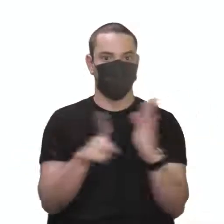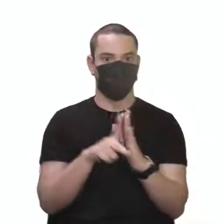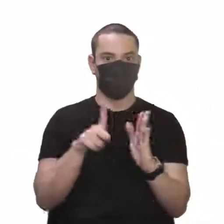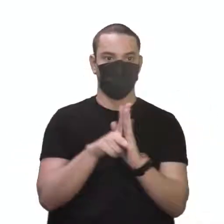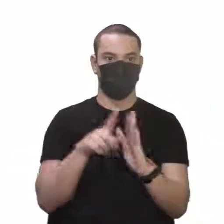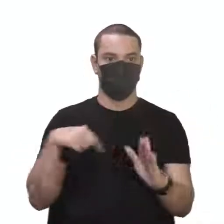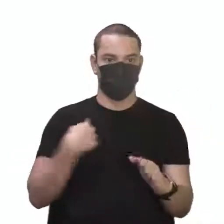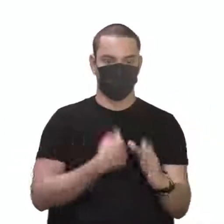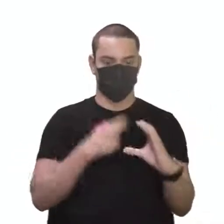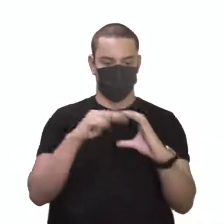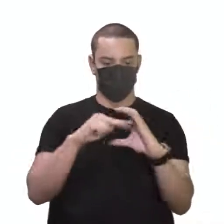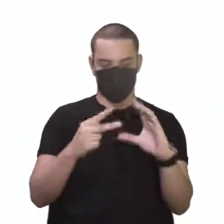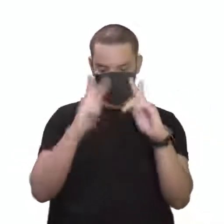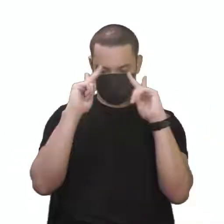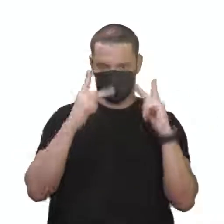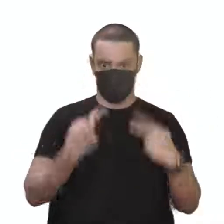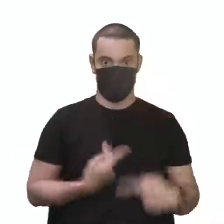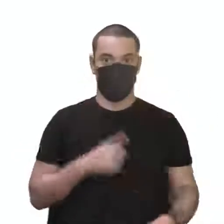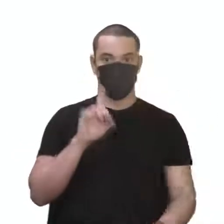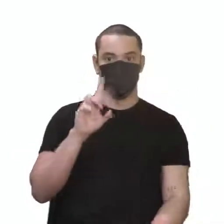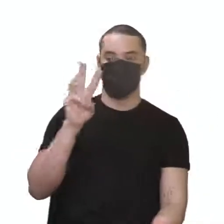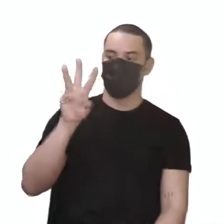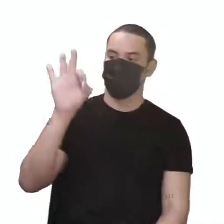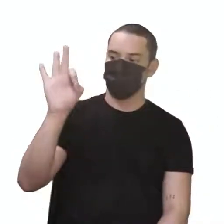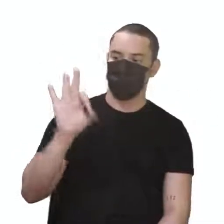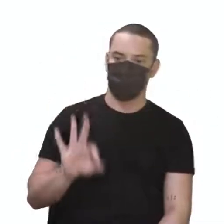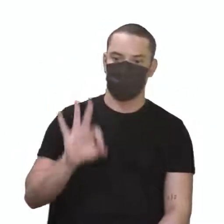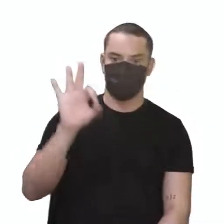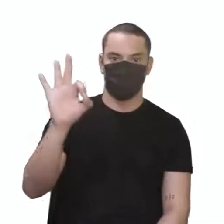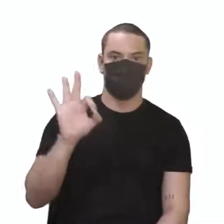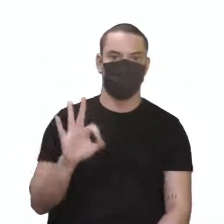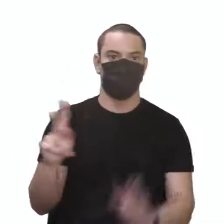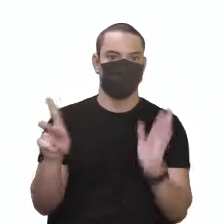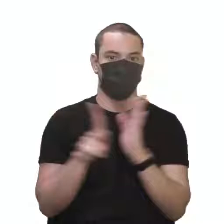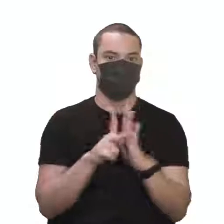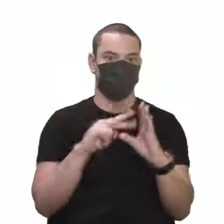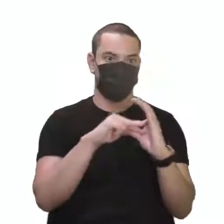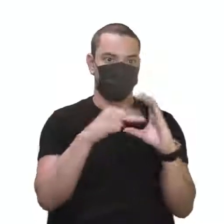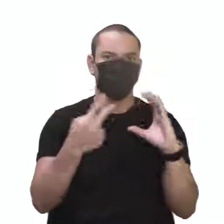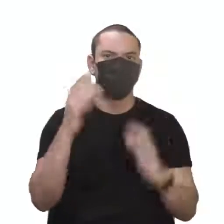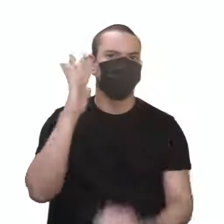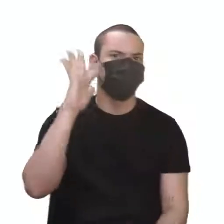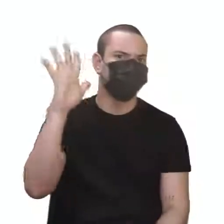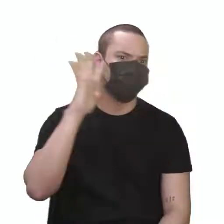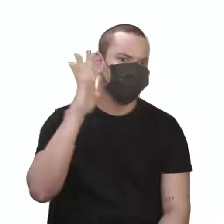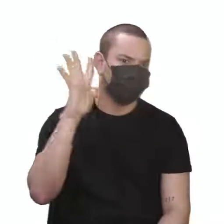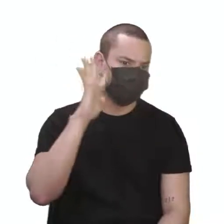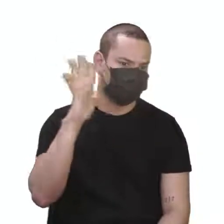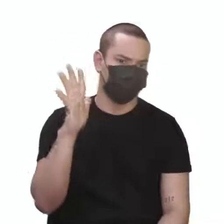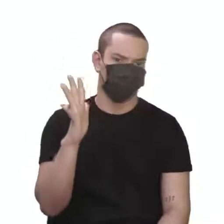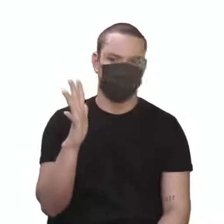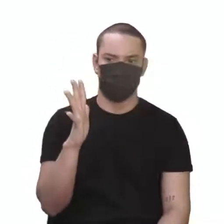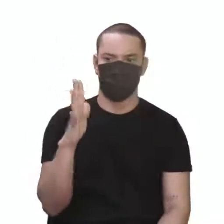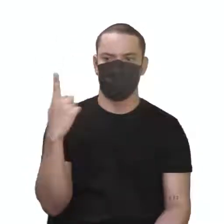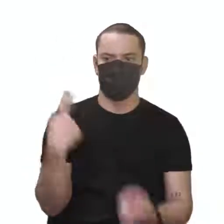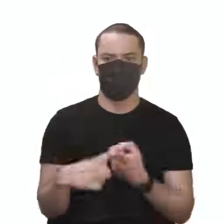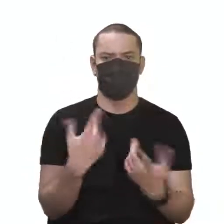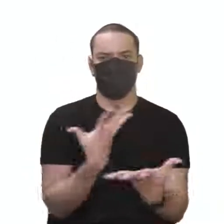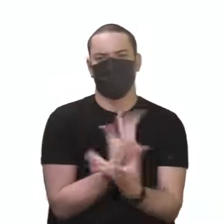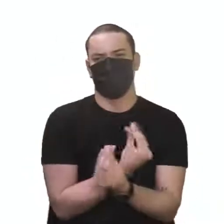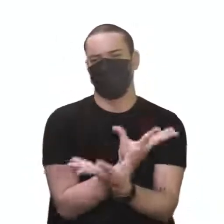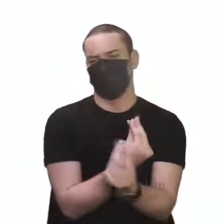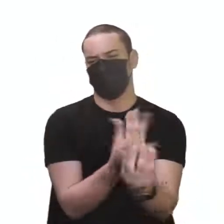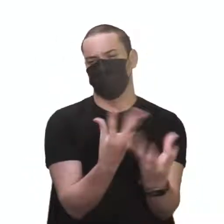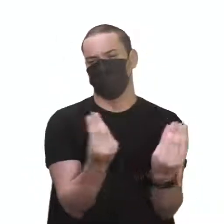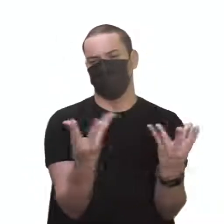por exemplo, apenas 3% é formado por genes. Imagina só isso, né? É tanto